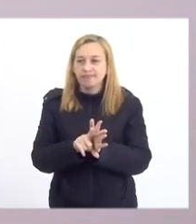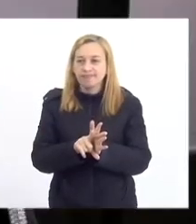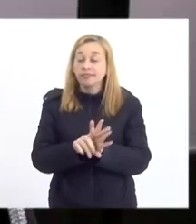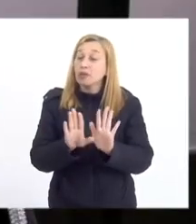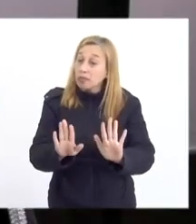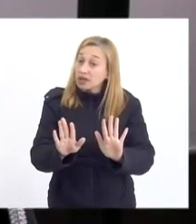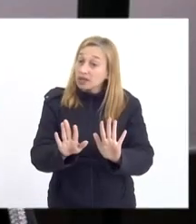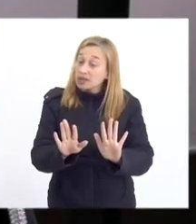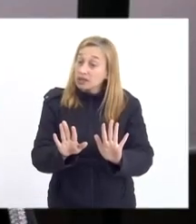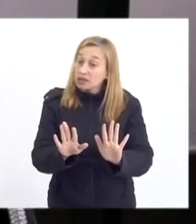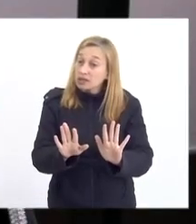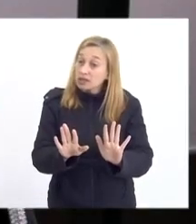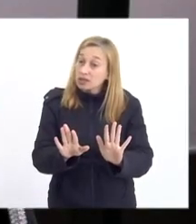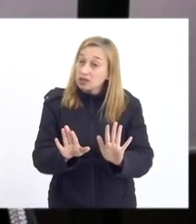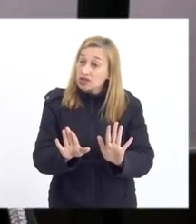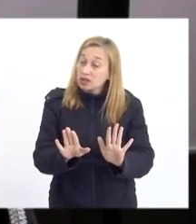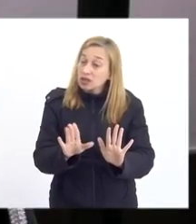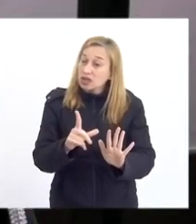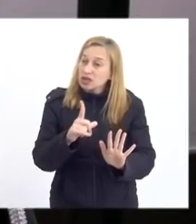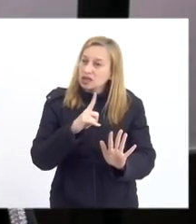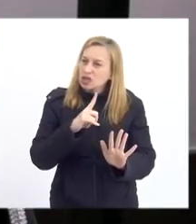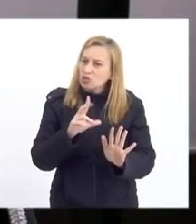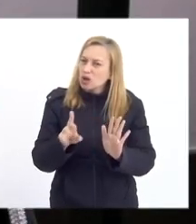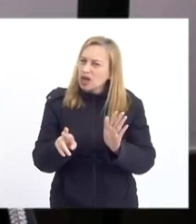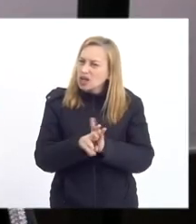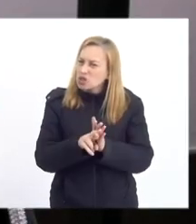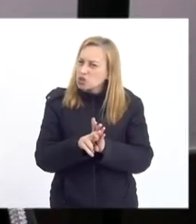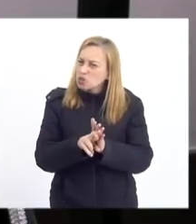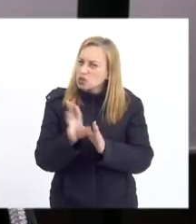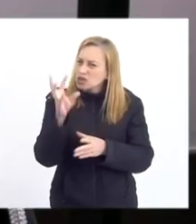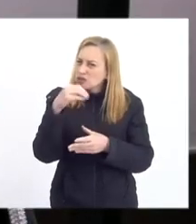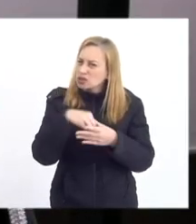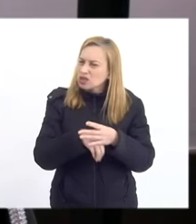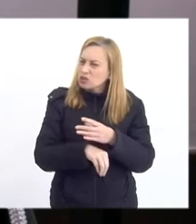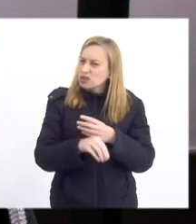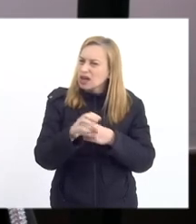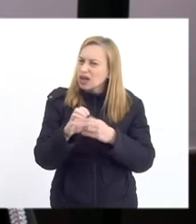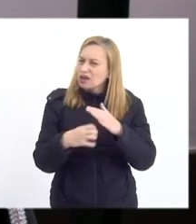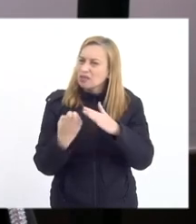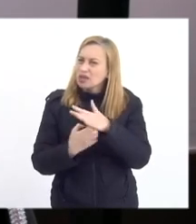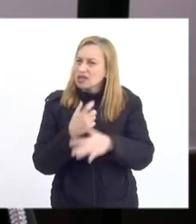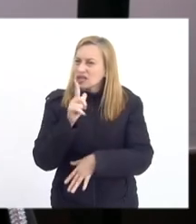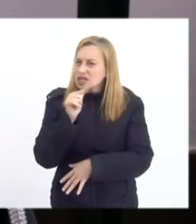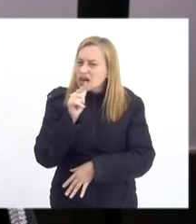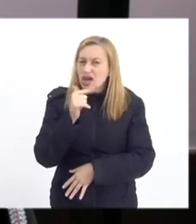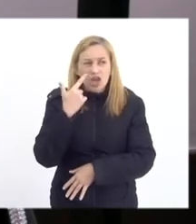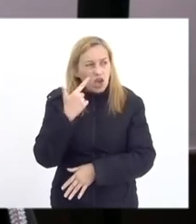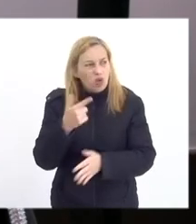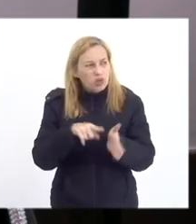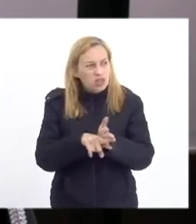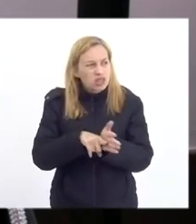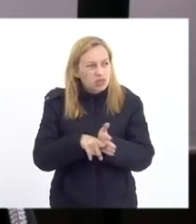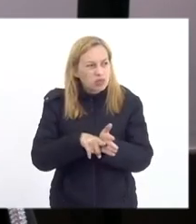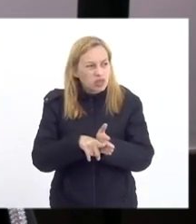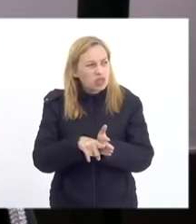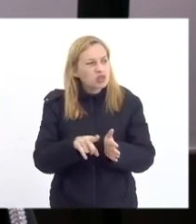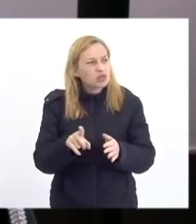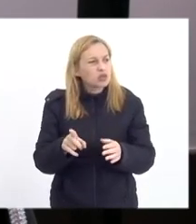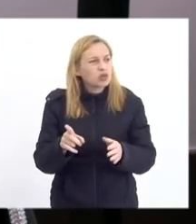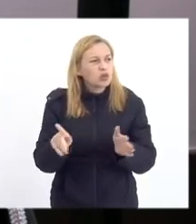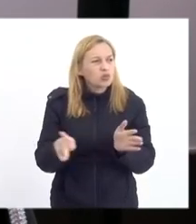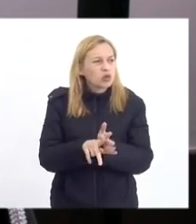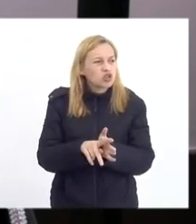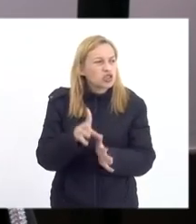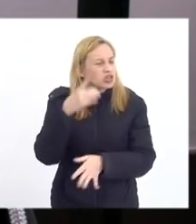além disso, deputado, tem uma resolução interna da SEDAI, que eu examinei à época do projeto do